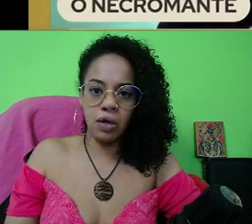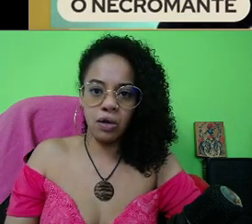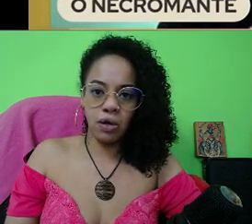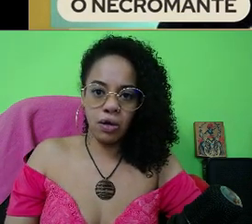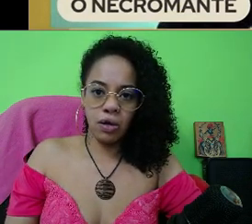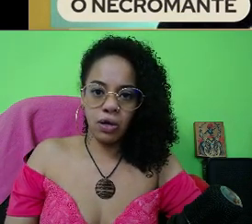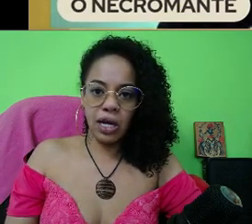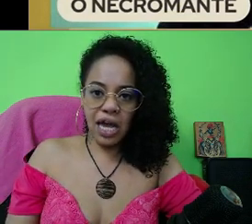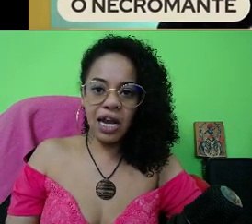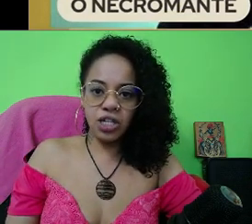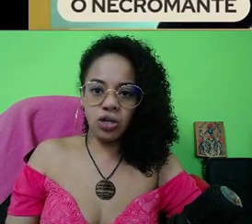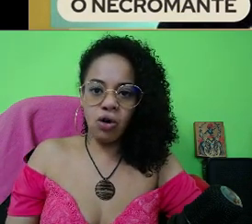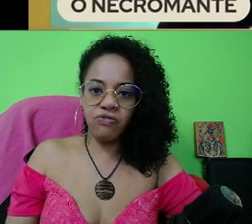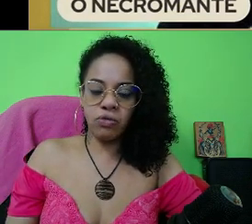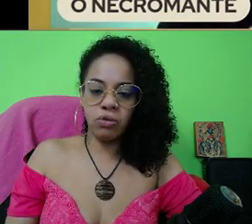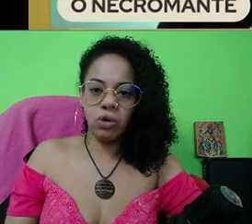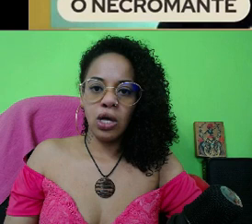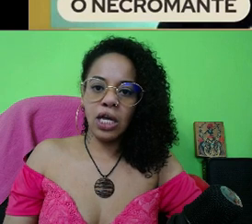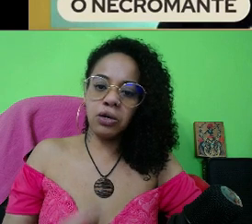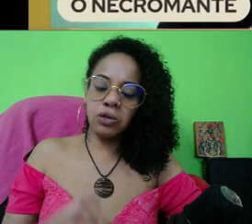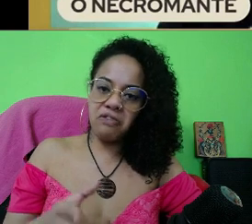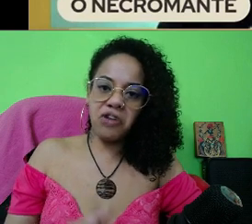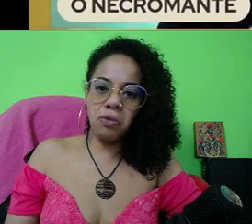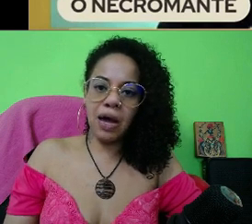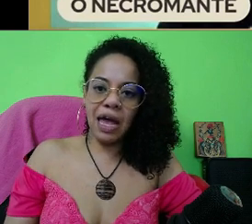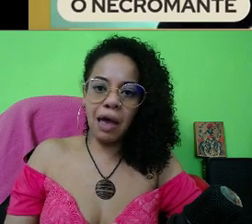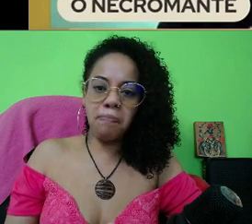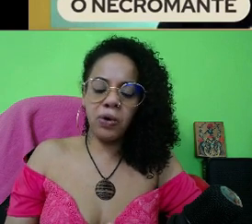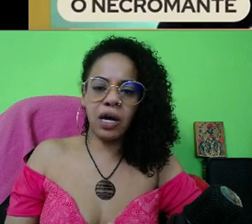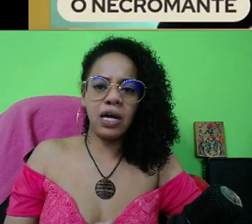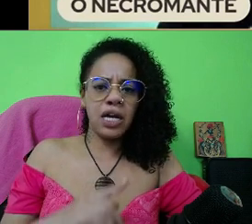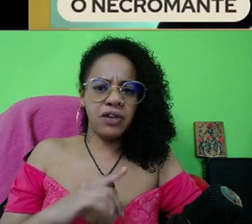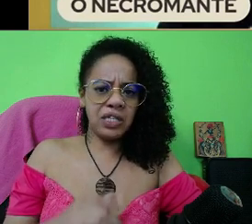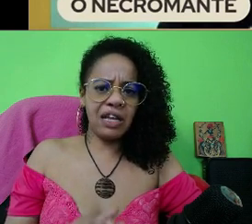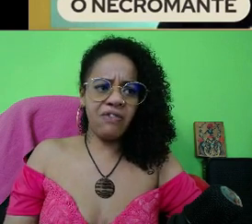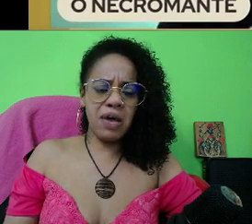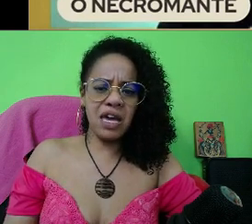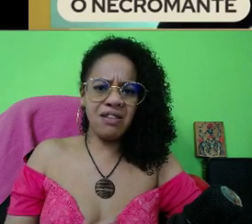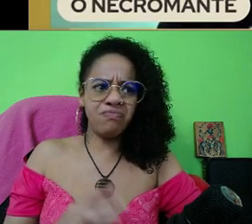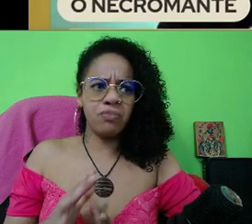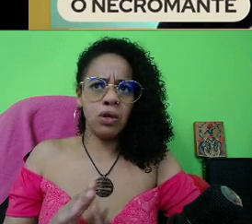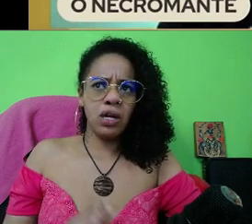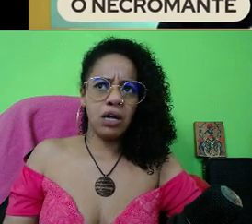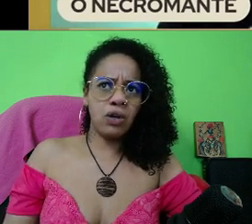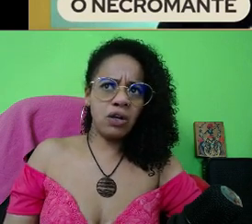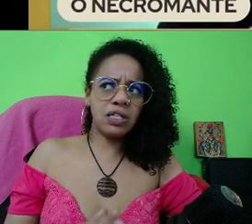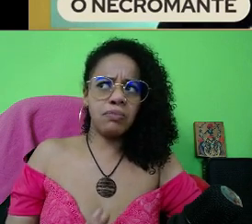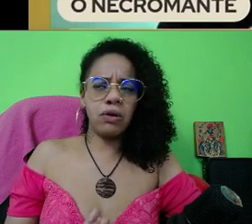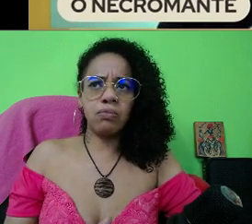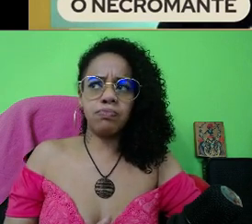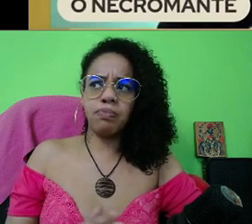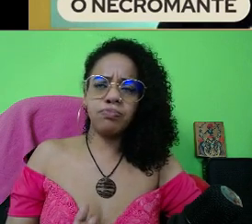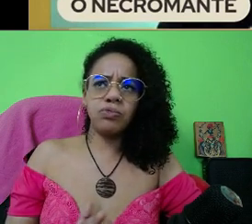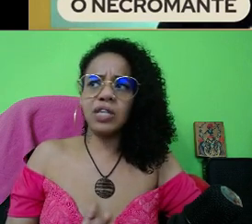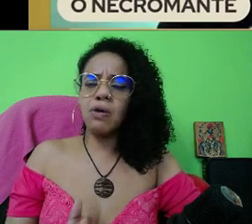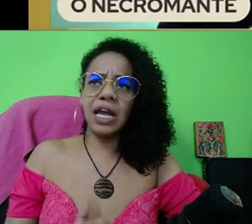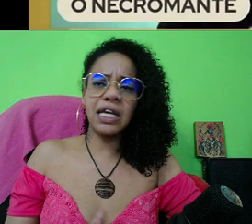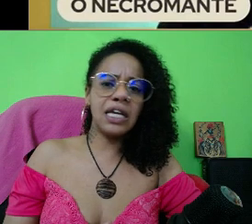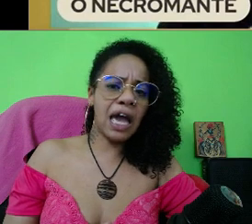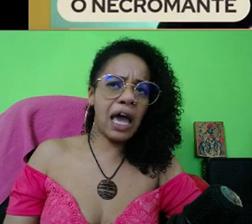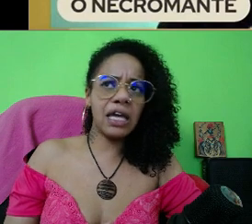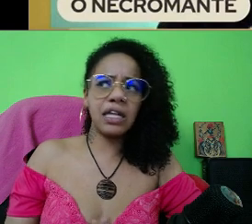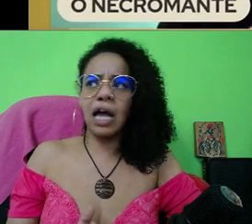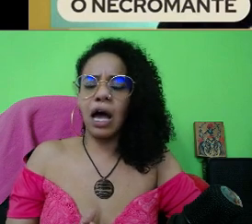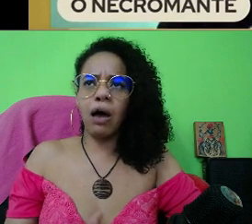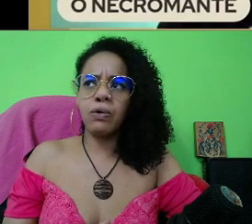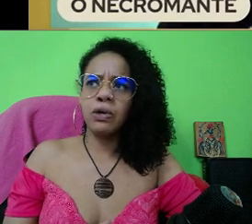eu coloquei Leia lá de novo inclusive Foi numa época que você tava bem Nossa meu não sei